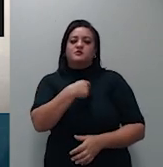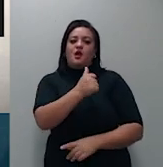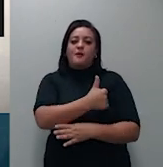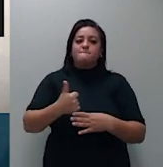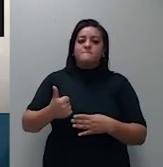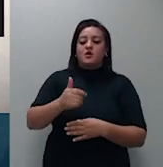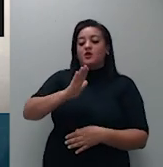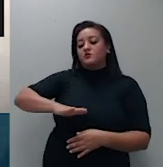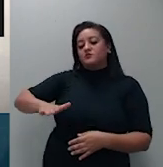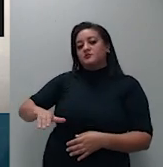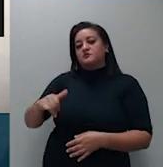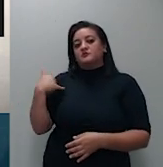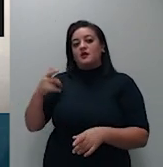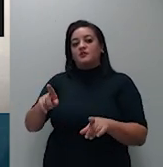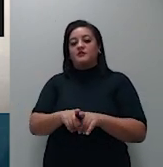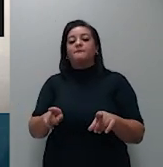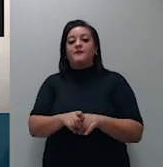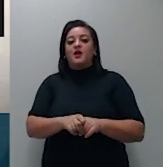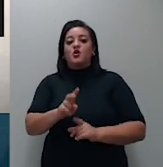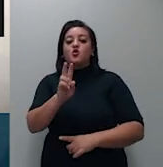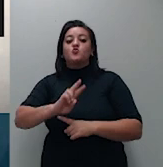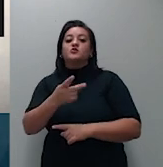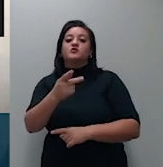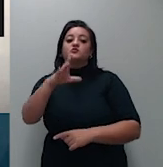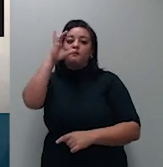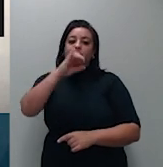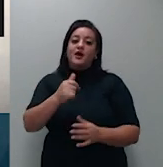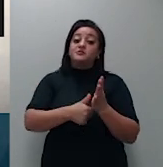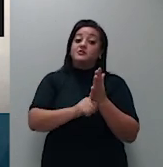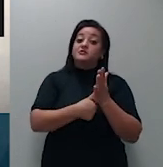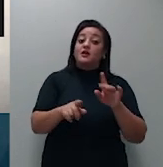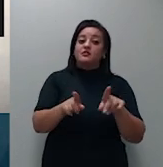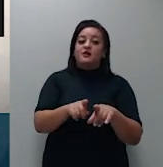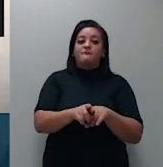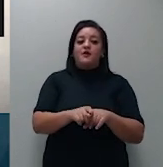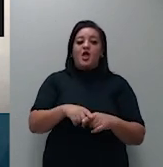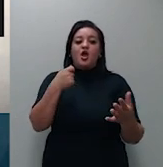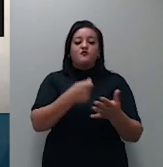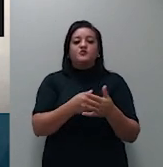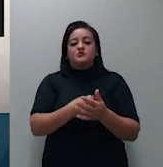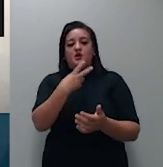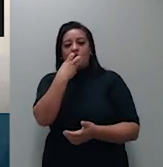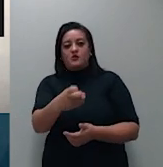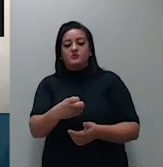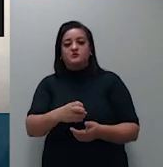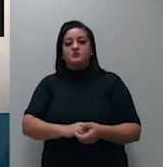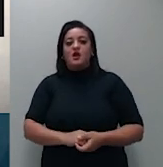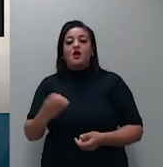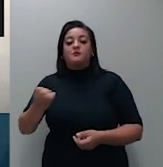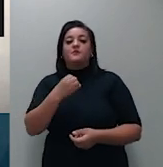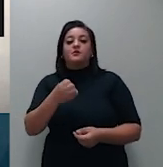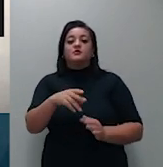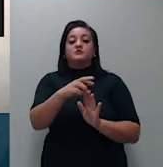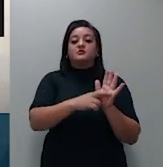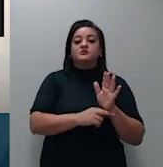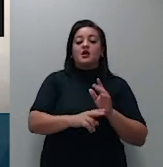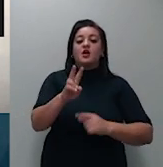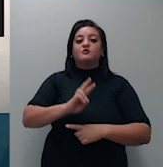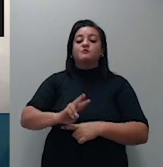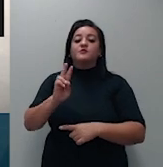idade de imagem é forçoso reconhecer a preponderância das normas protetivas